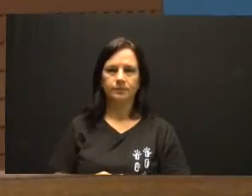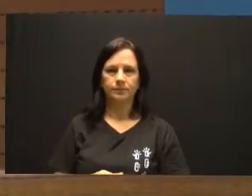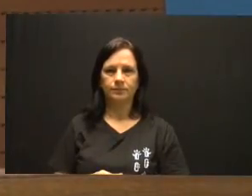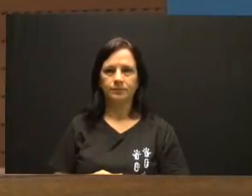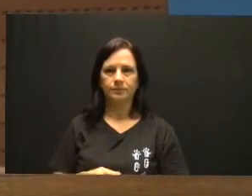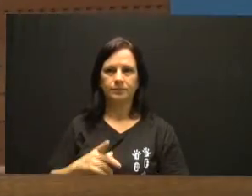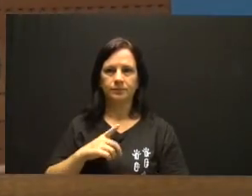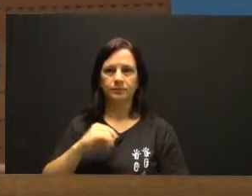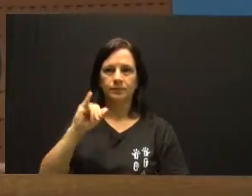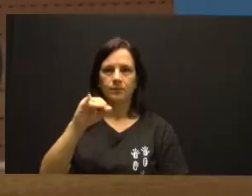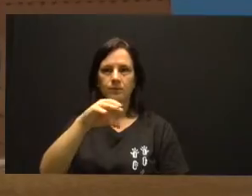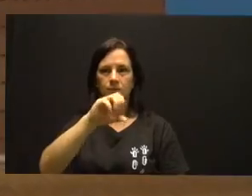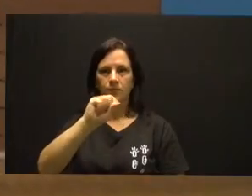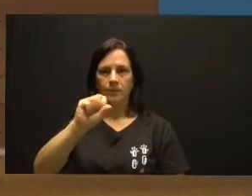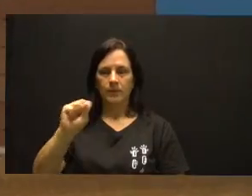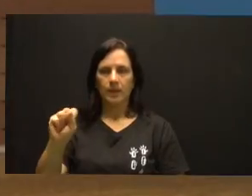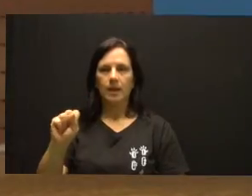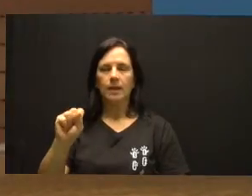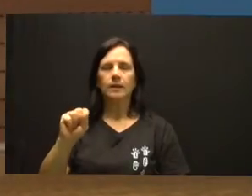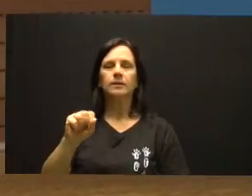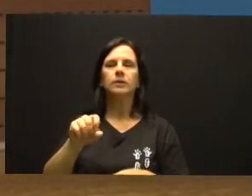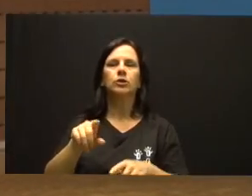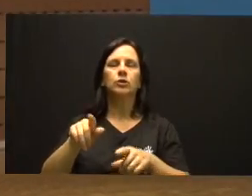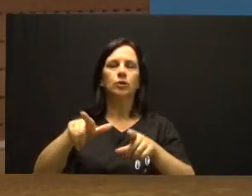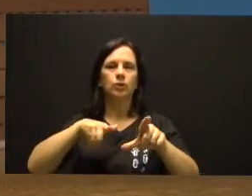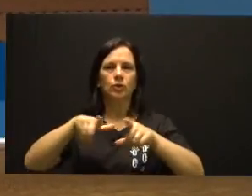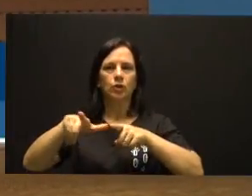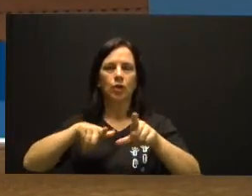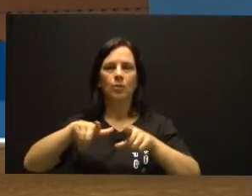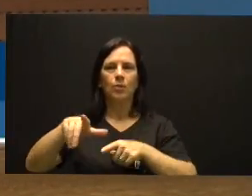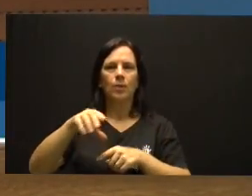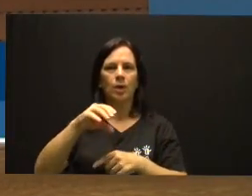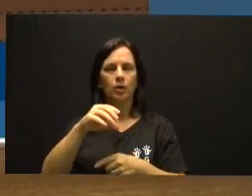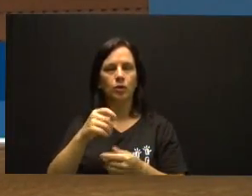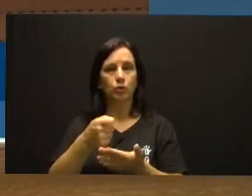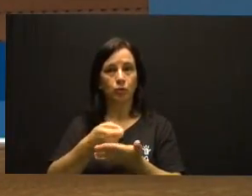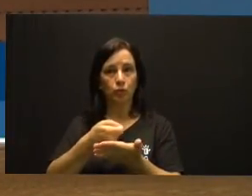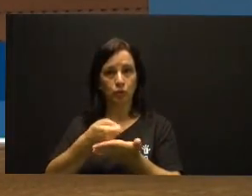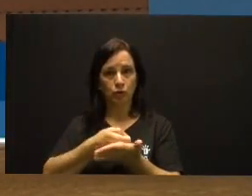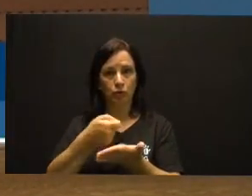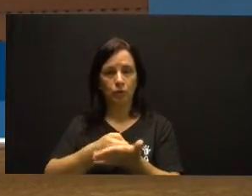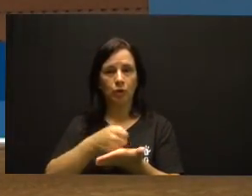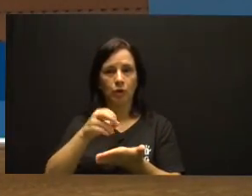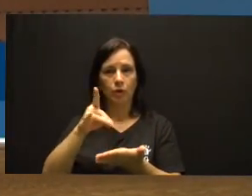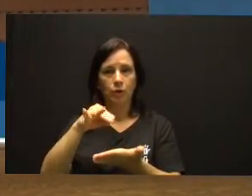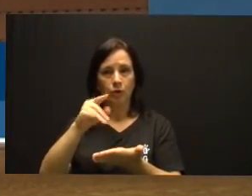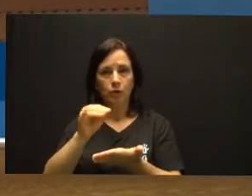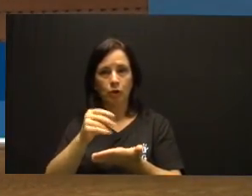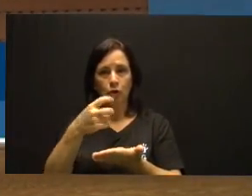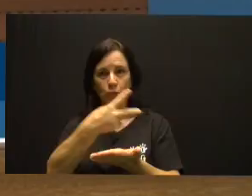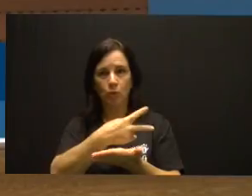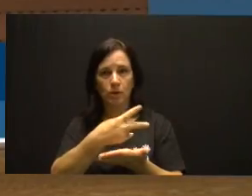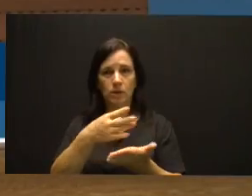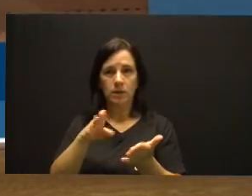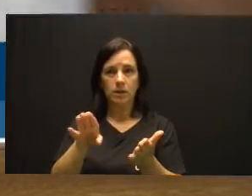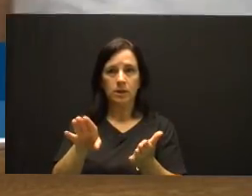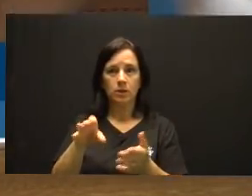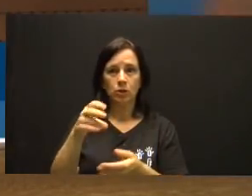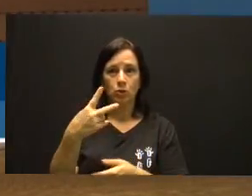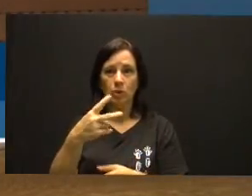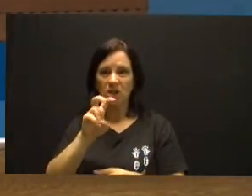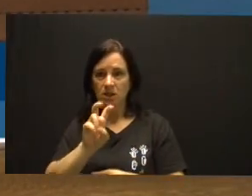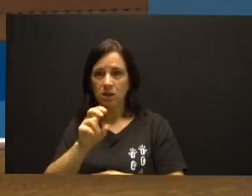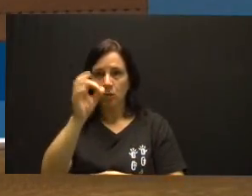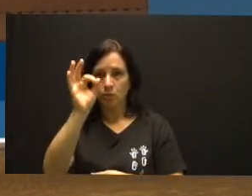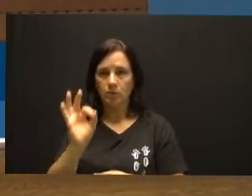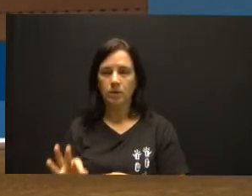considerando que o ISSQN, Imposto sobre Serviço de Qualquer Natureza, tem alíquota de que varia entre 2% a 5%, de